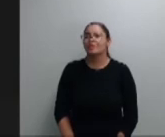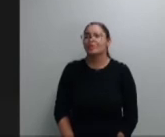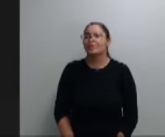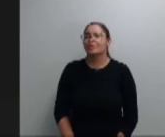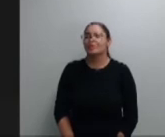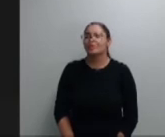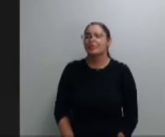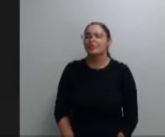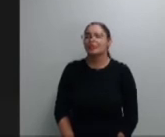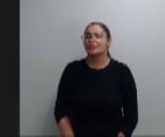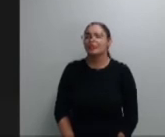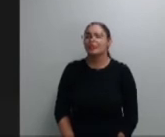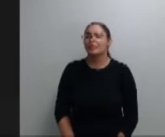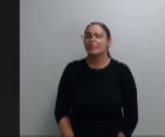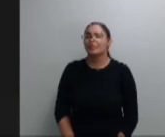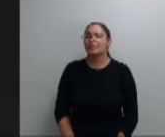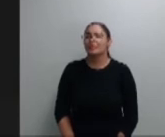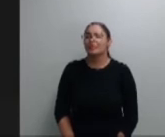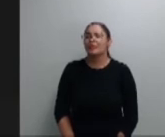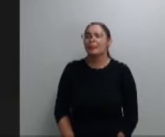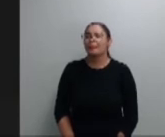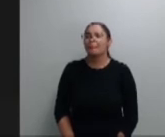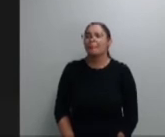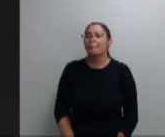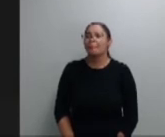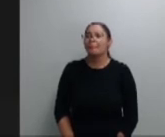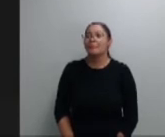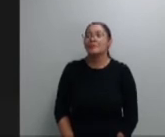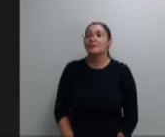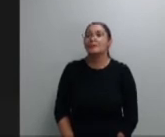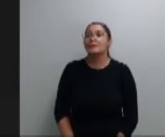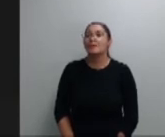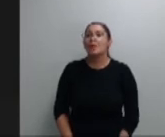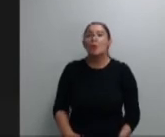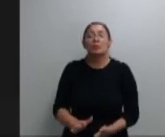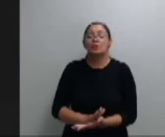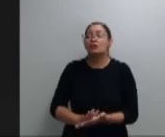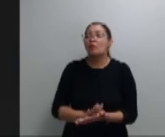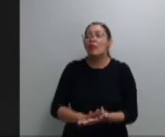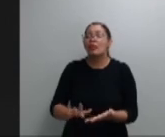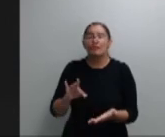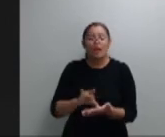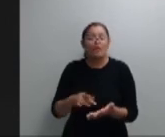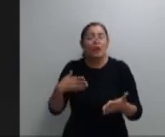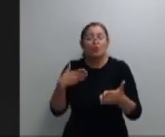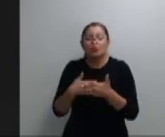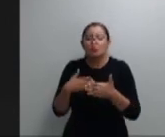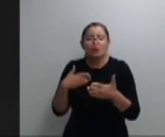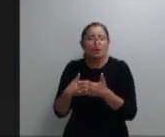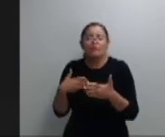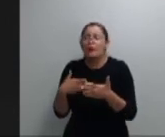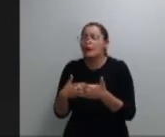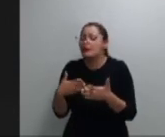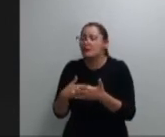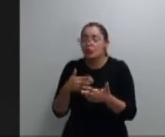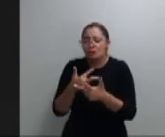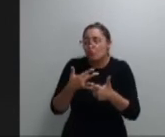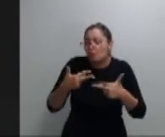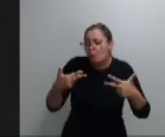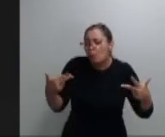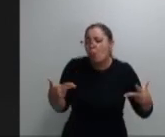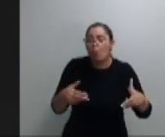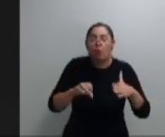nem que se não efetive nada vai haver interferência na concorrência quer dizer o